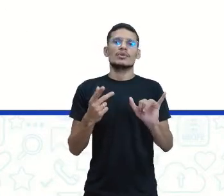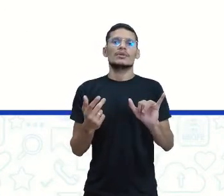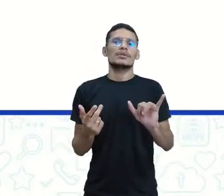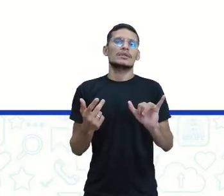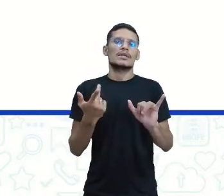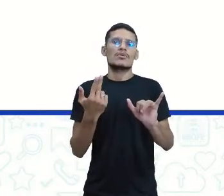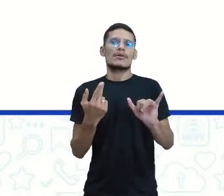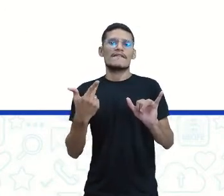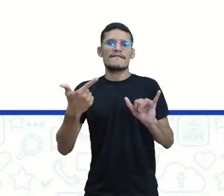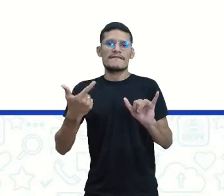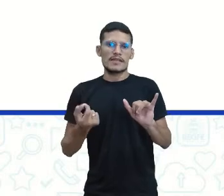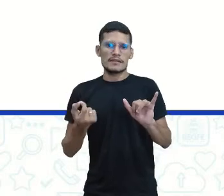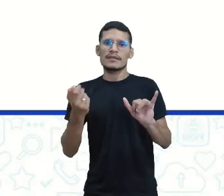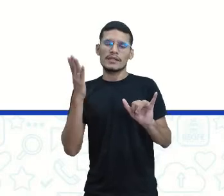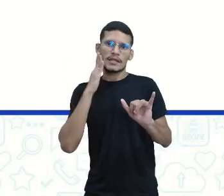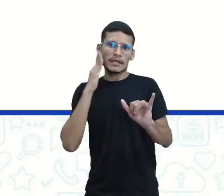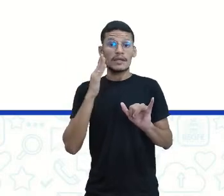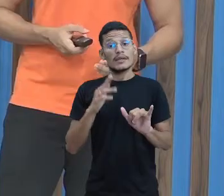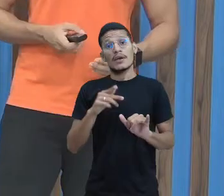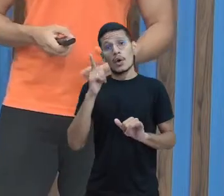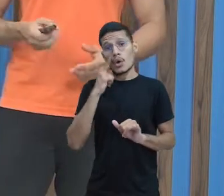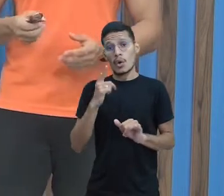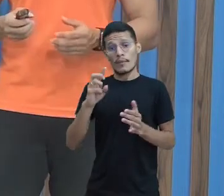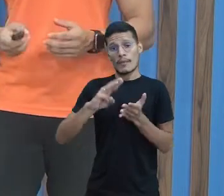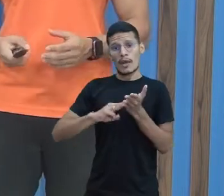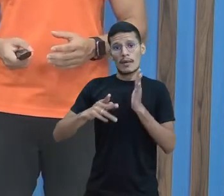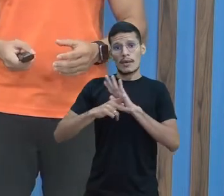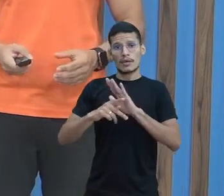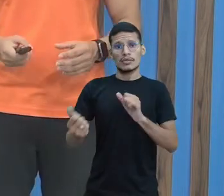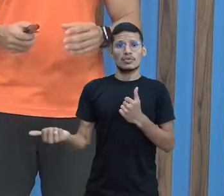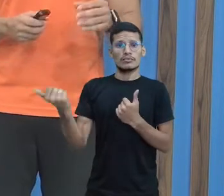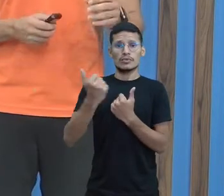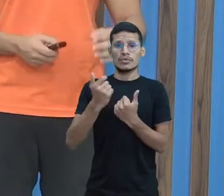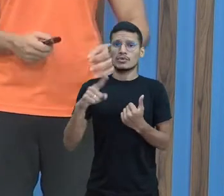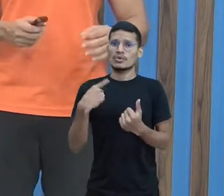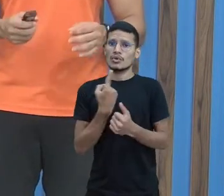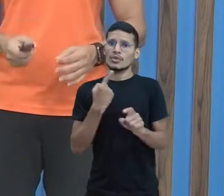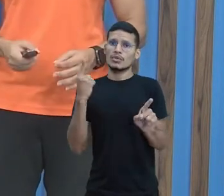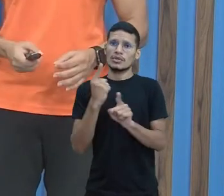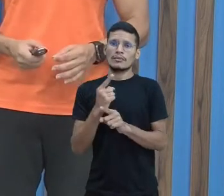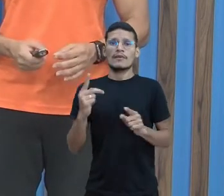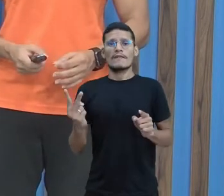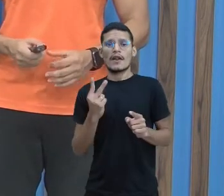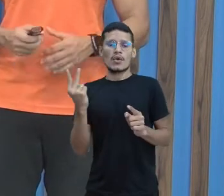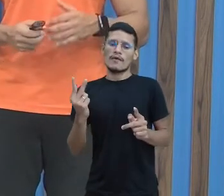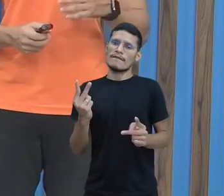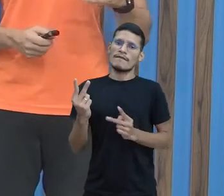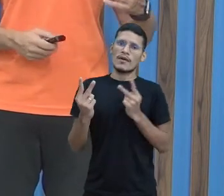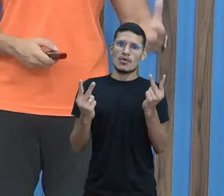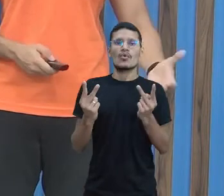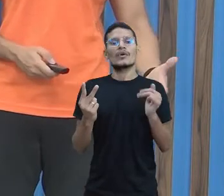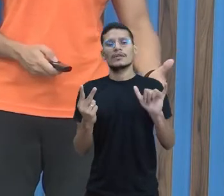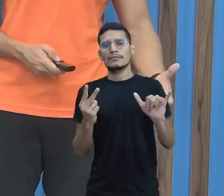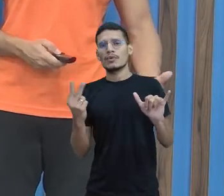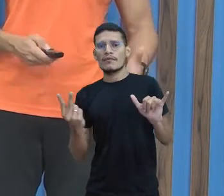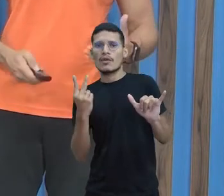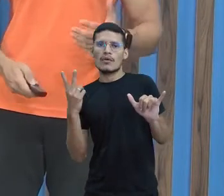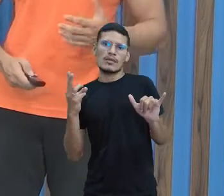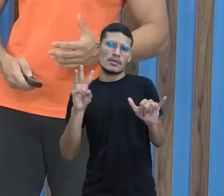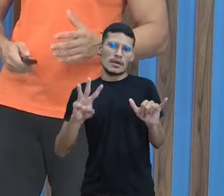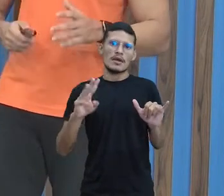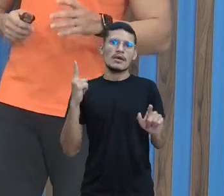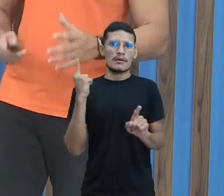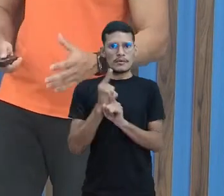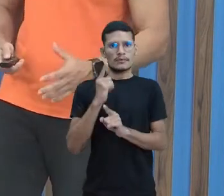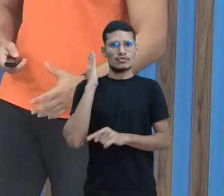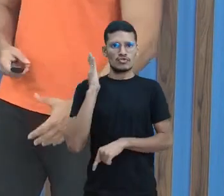20. Então, pelo método da substituição, encontramos aí os dois valores, tá? Tanto o de Y quanto o